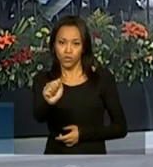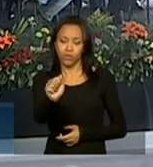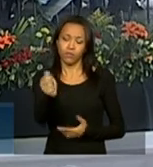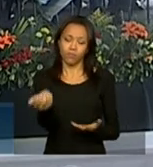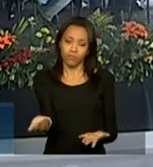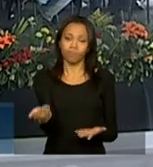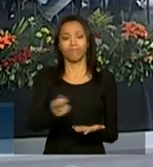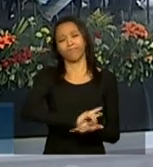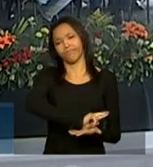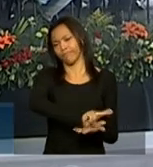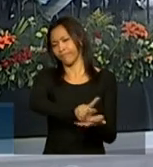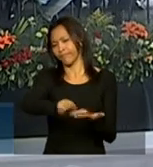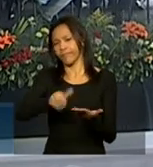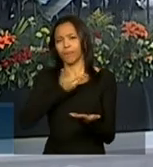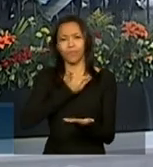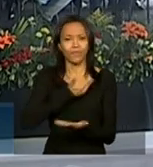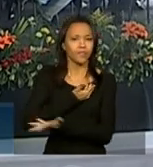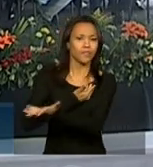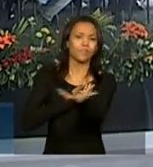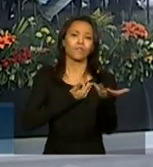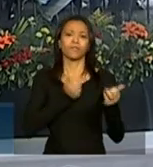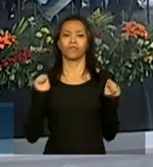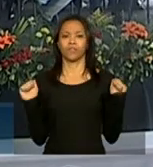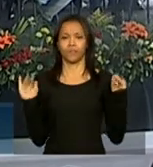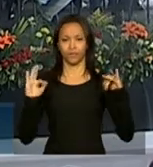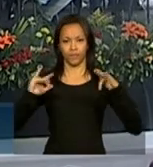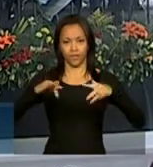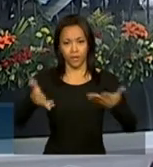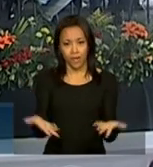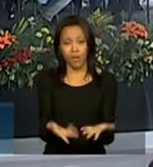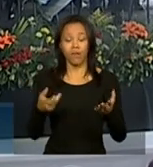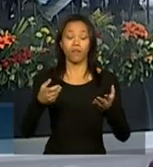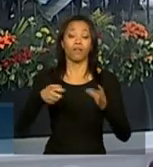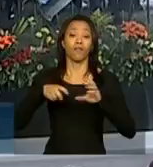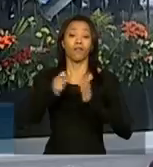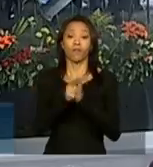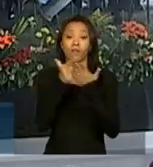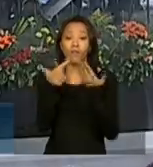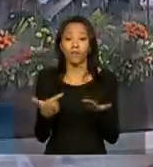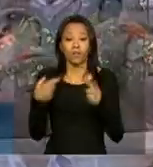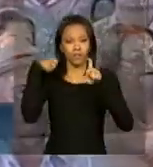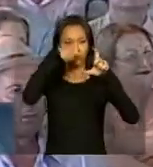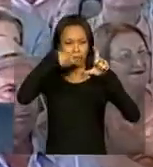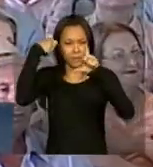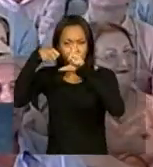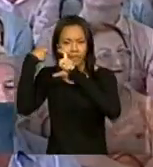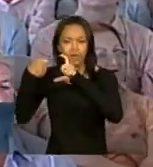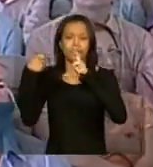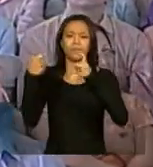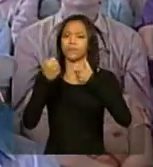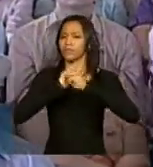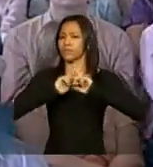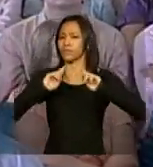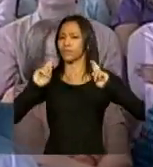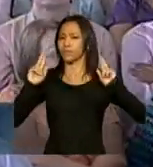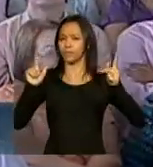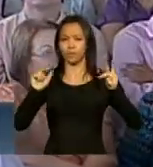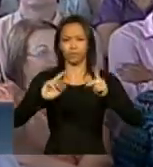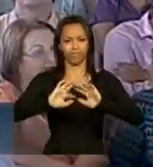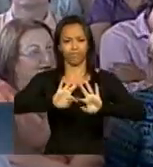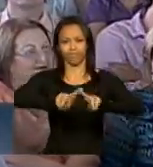enfim, amigos e amigas aqui presentes, a imprensa escrita, falada,